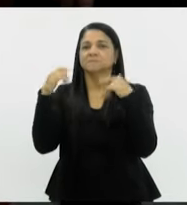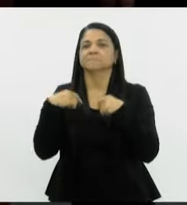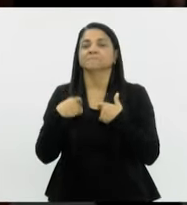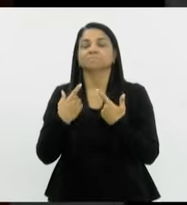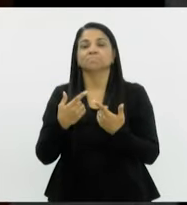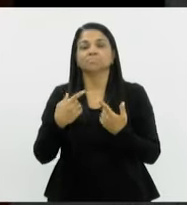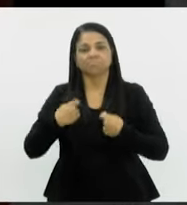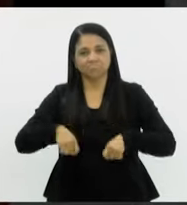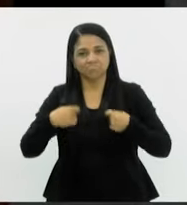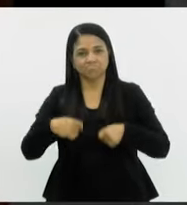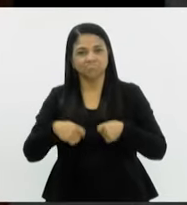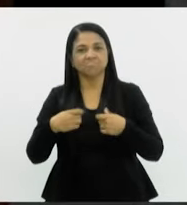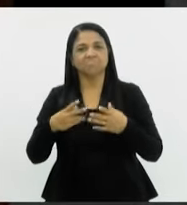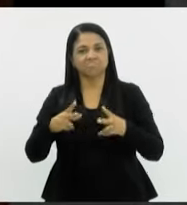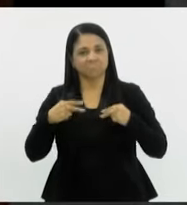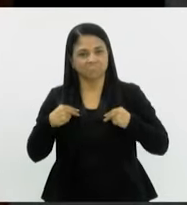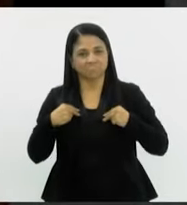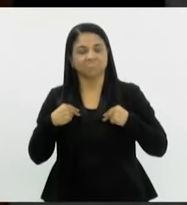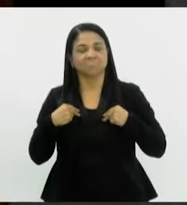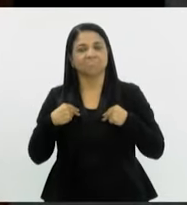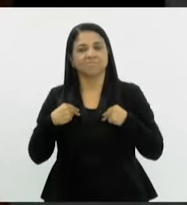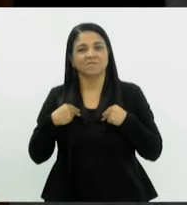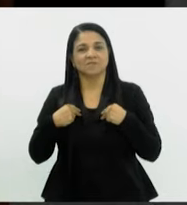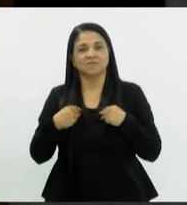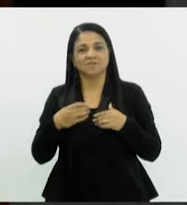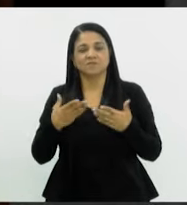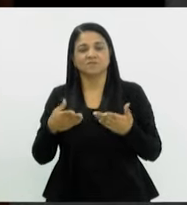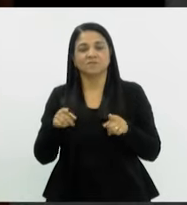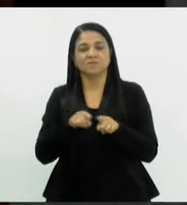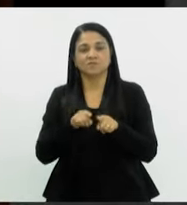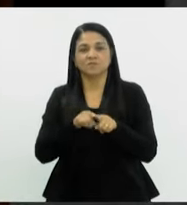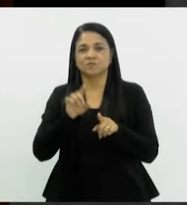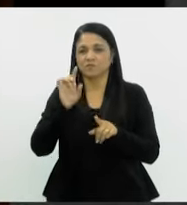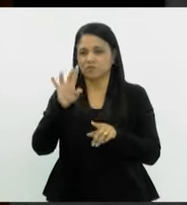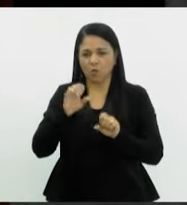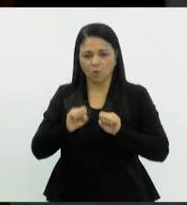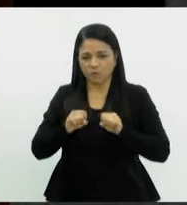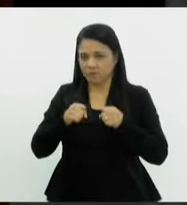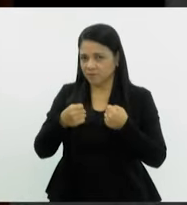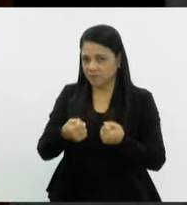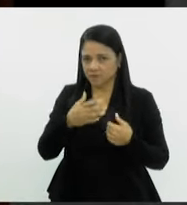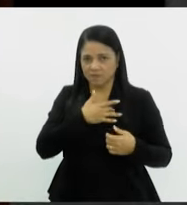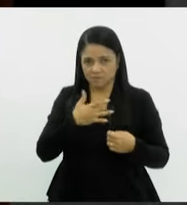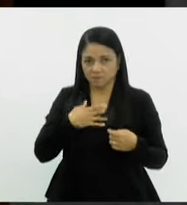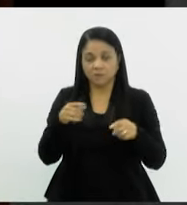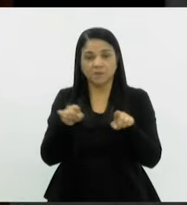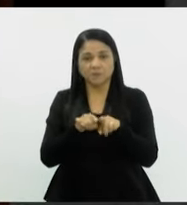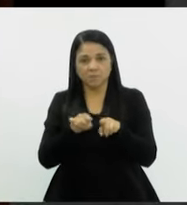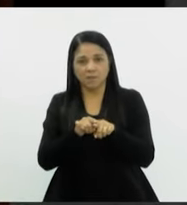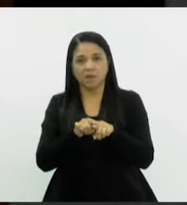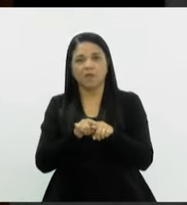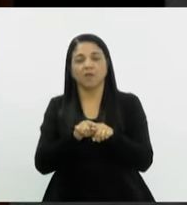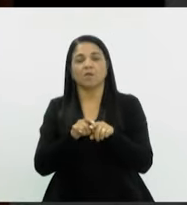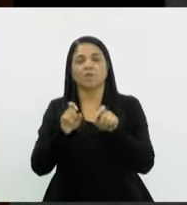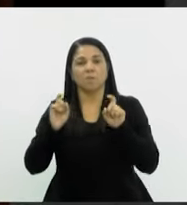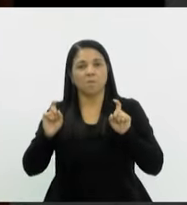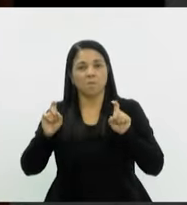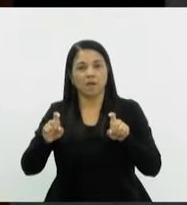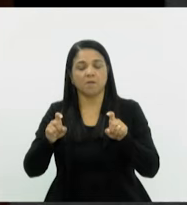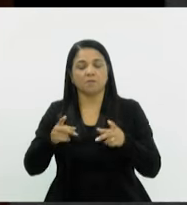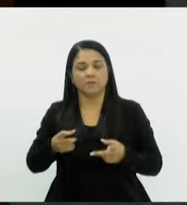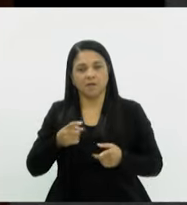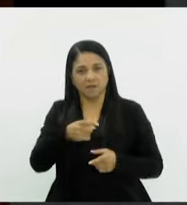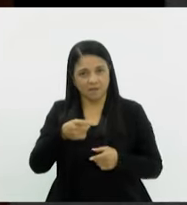merecidissimamente e reconhecimento à sua trajetória, não única exclusivamente como defensora da saúde, mas também como parlamentar, que ainda